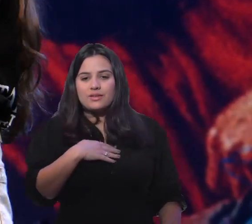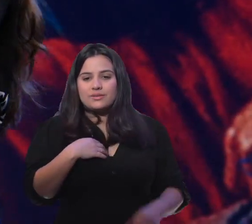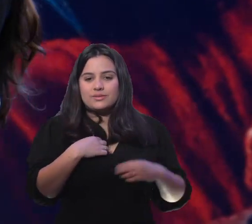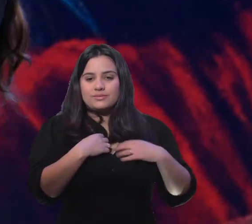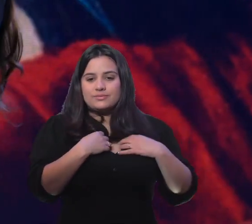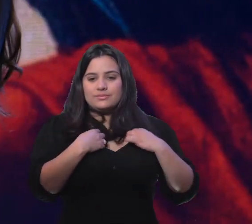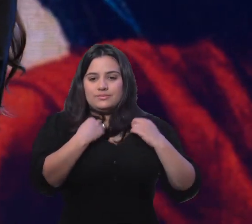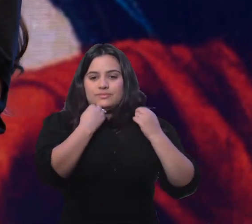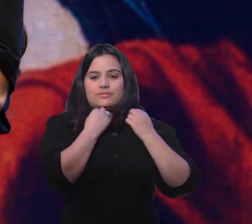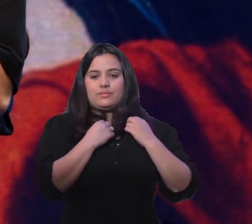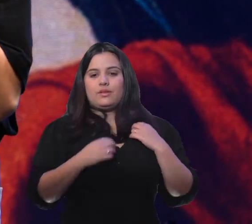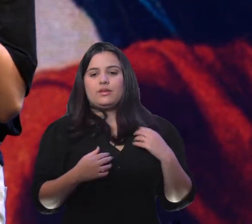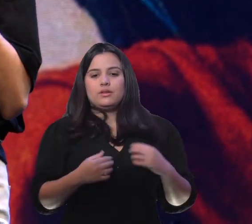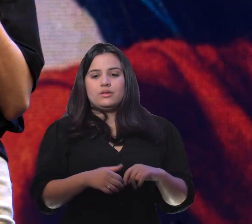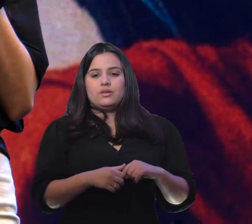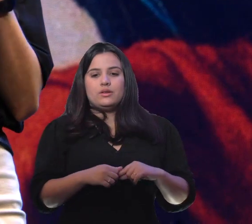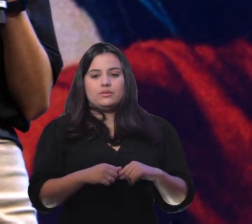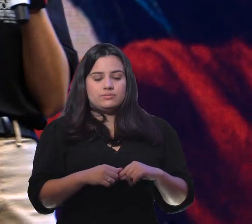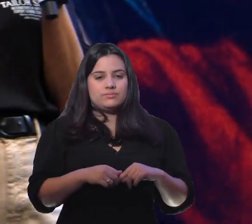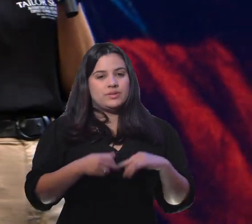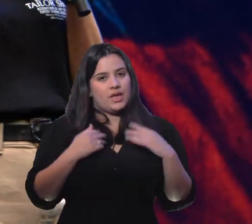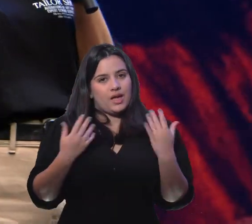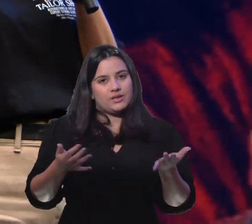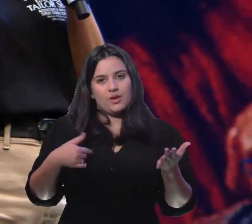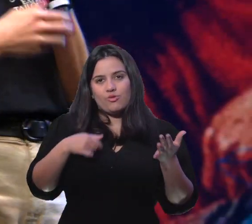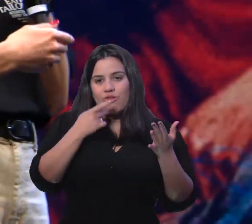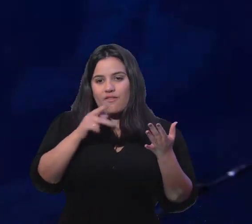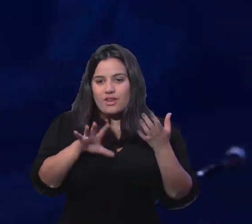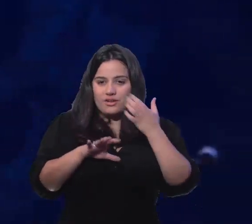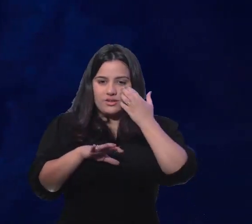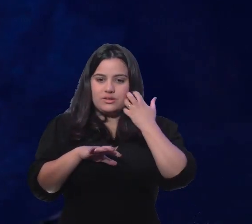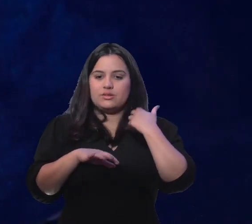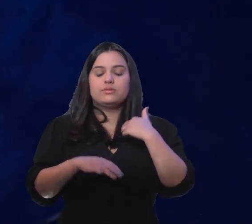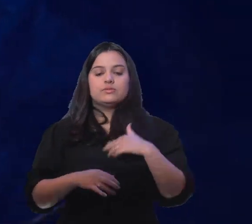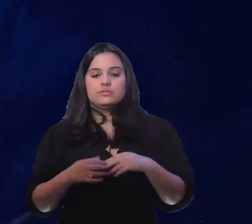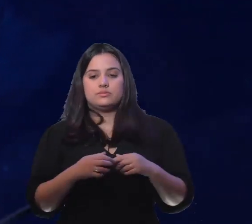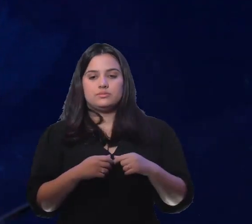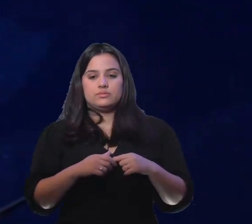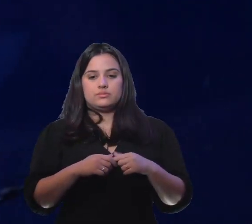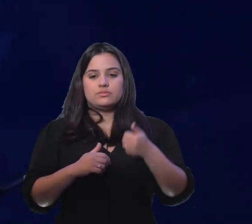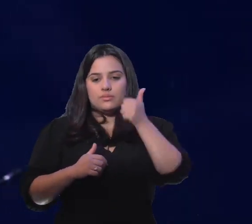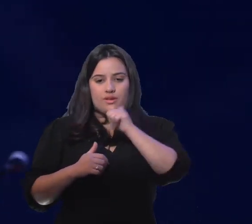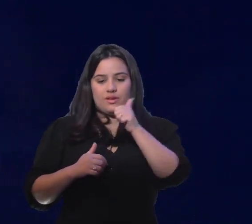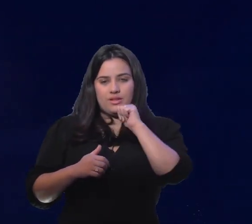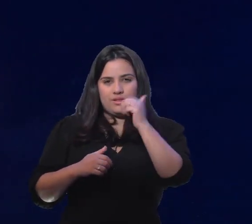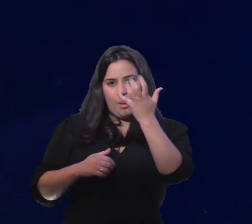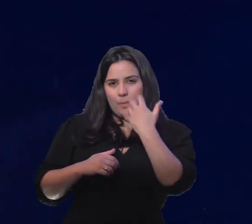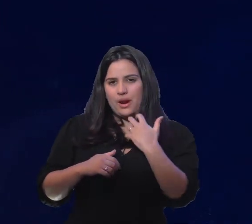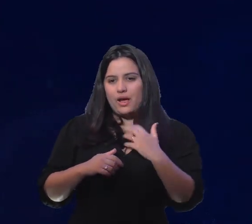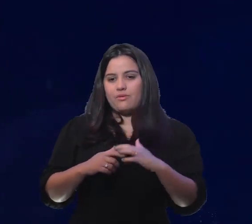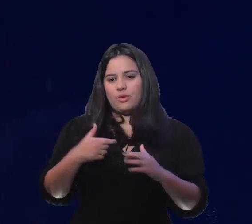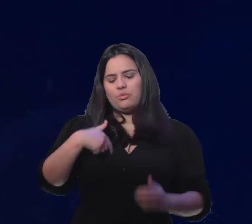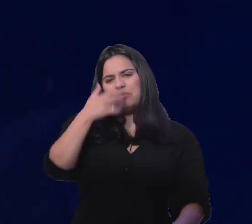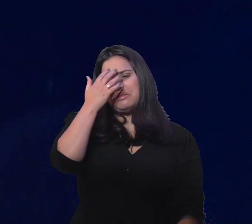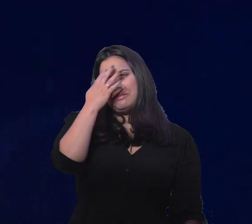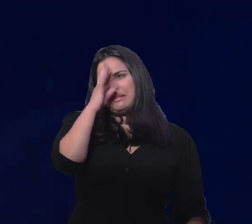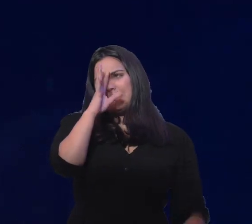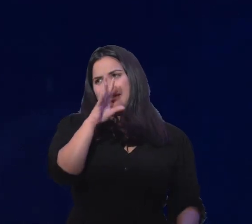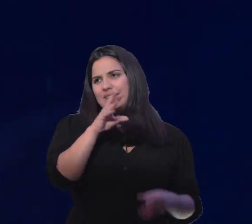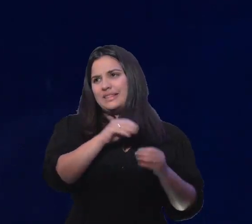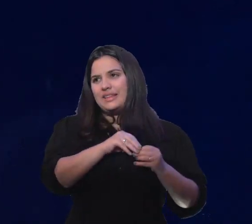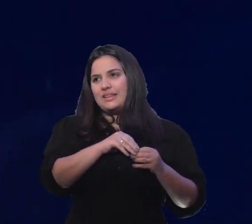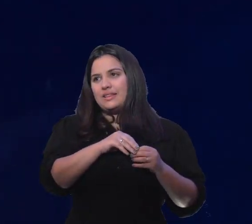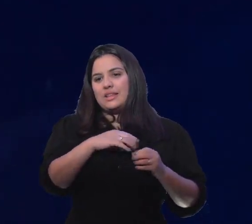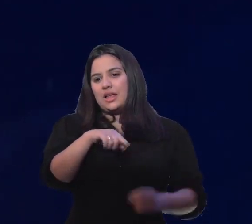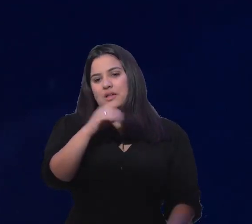tipo, eu tinha ouvido ela falando que... E, assim, eu tô falando agora, a moça tava muito brava, assim, revoltada, eu entendo ela. É que ela não sabia de